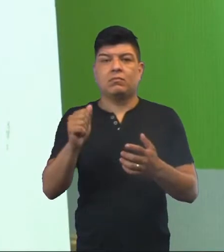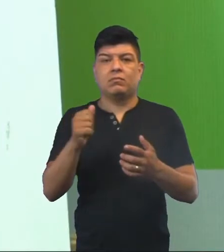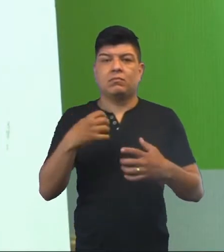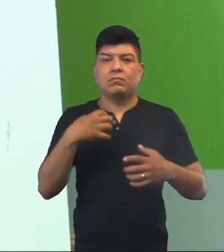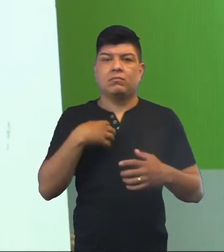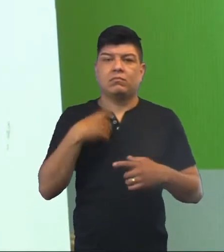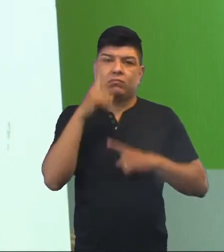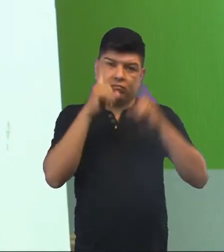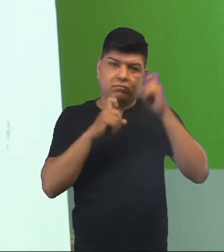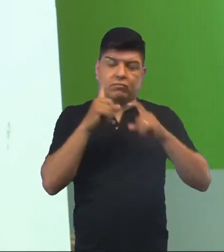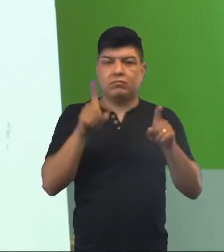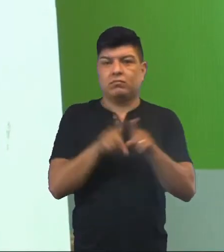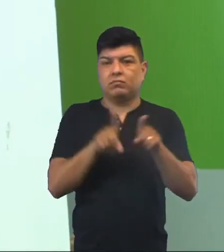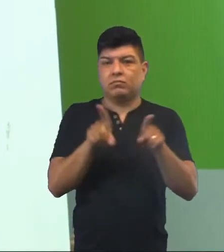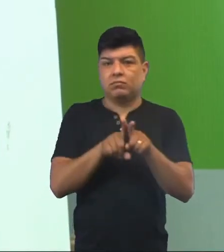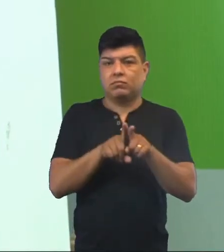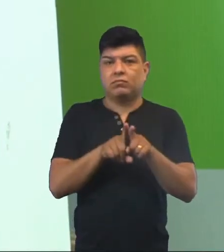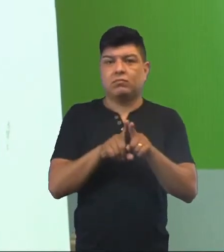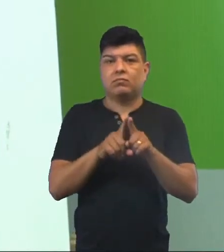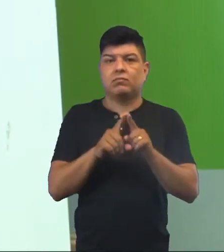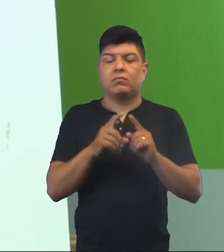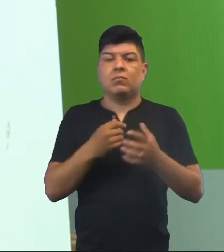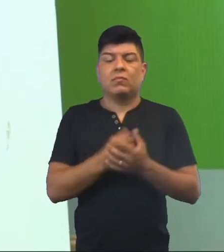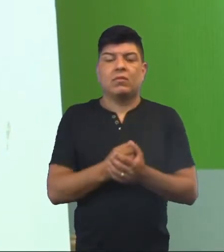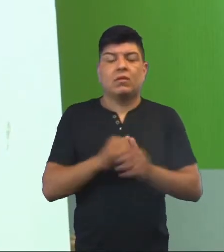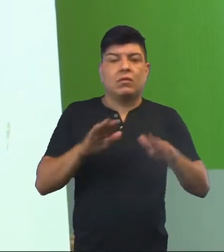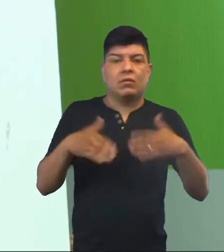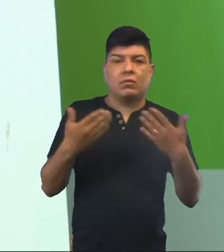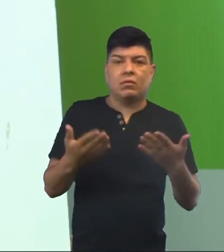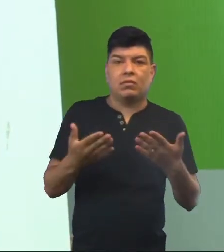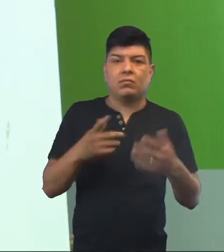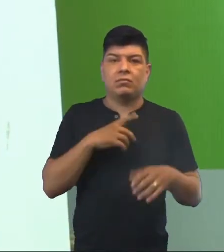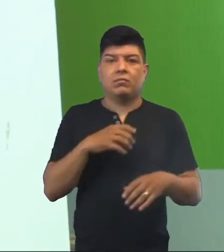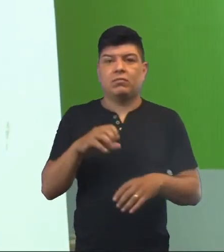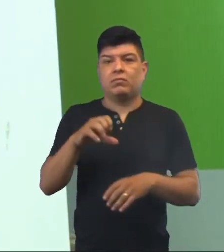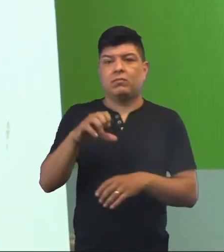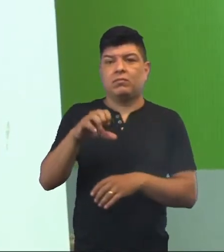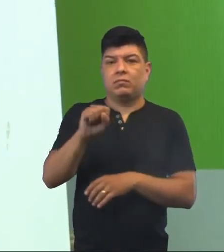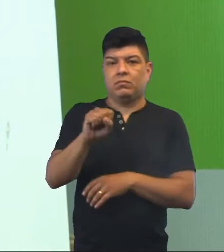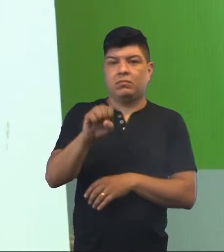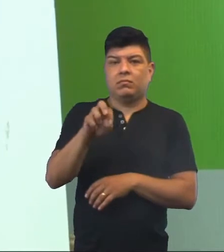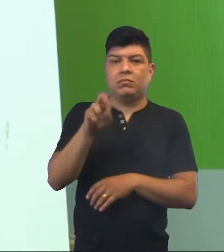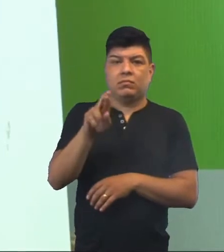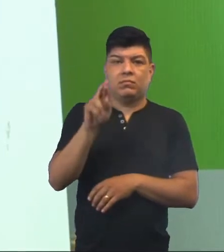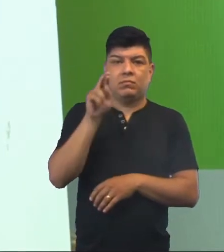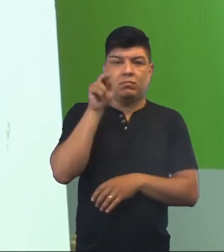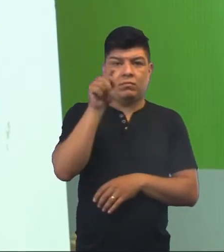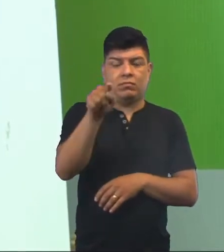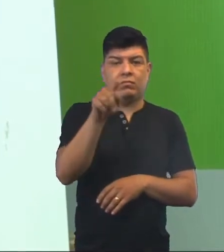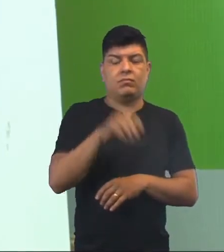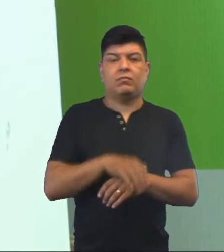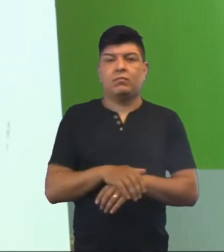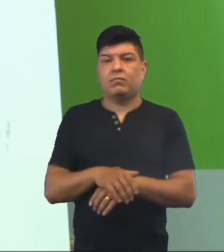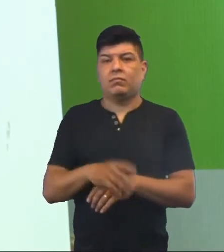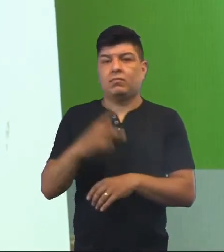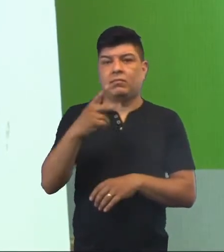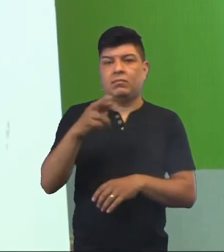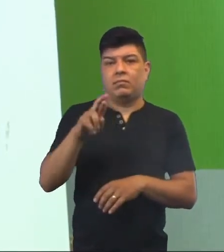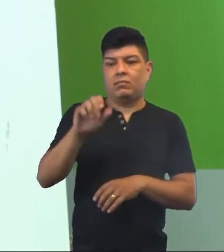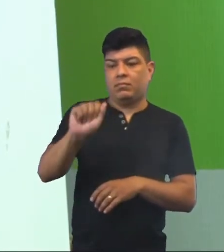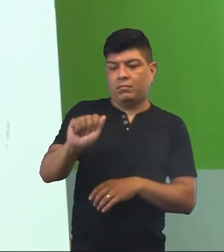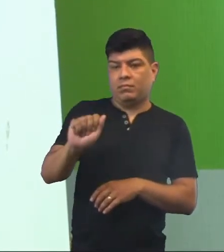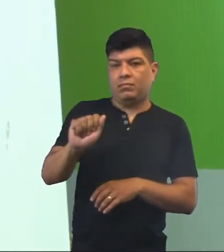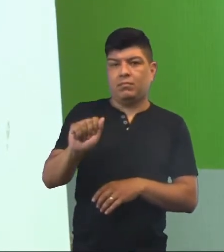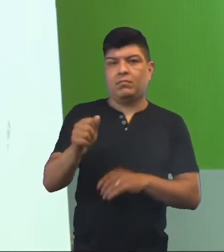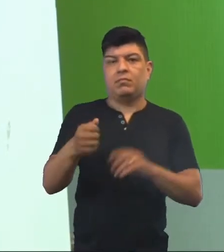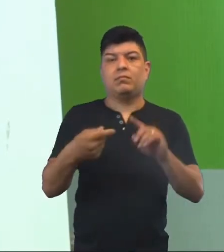palavras abreviadas ou contraídas. Que palavras são essas? Ó, se, que se refere a você, pra, que